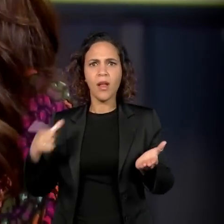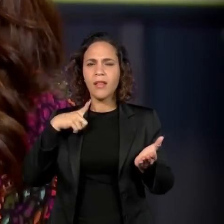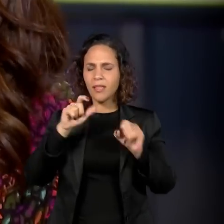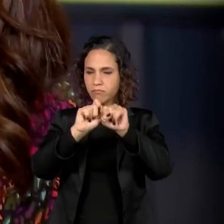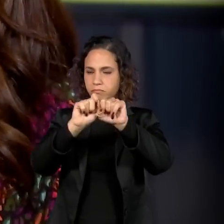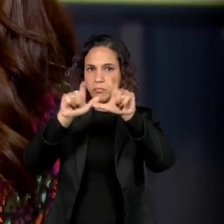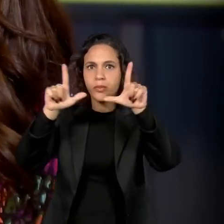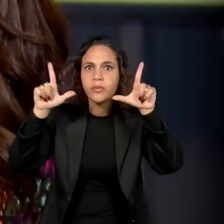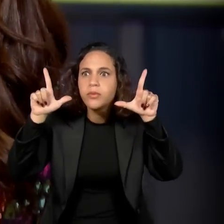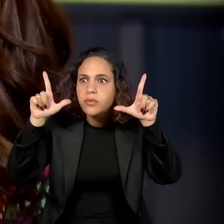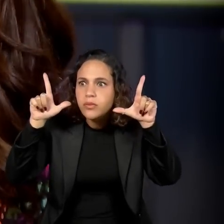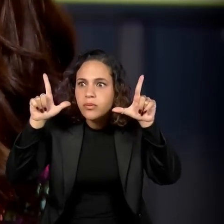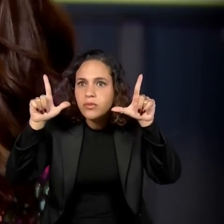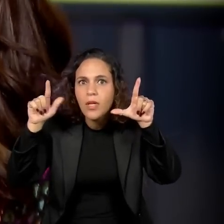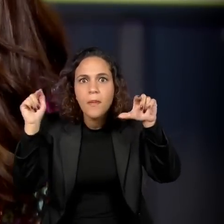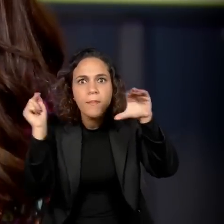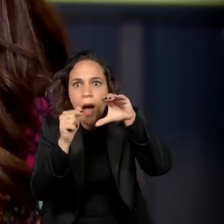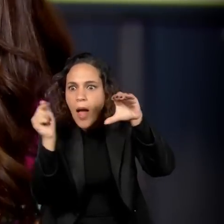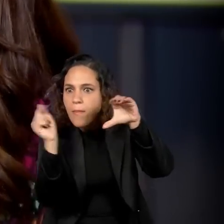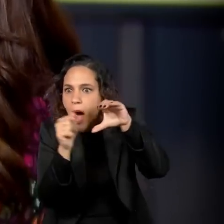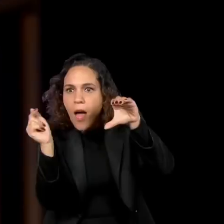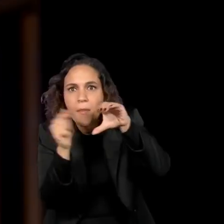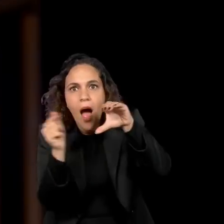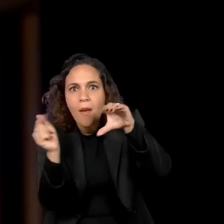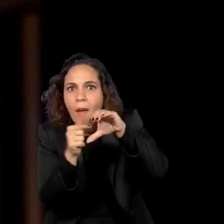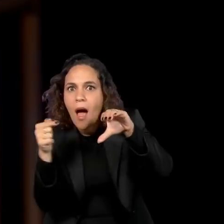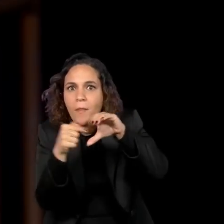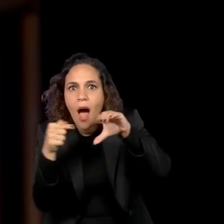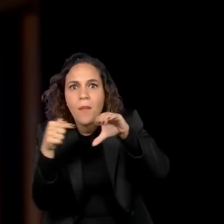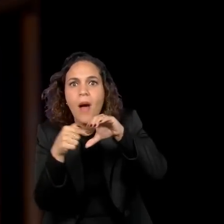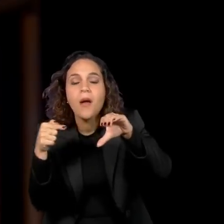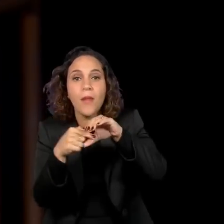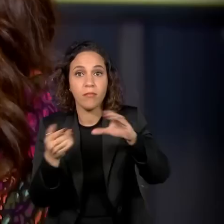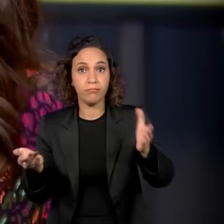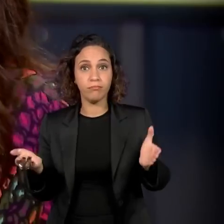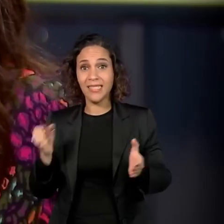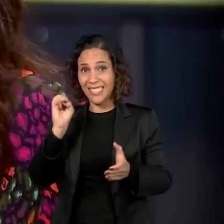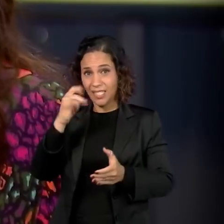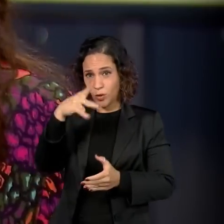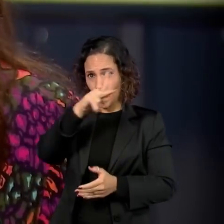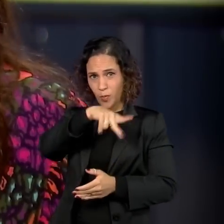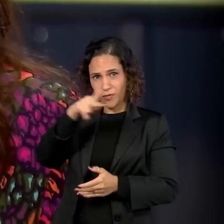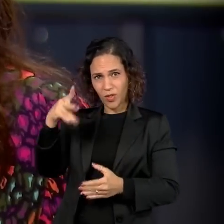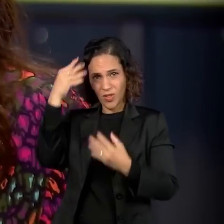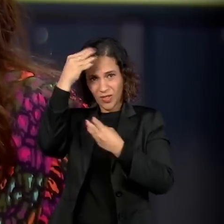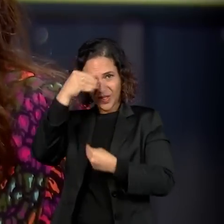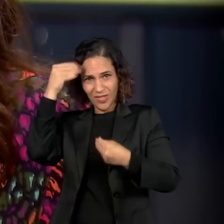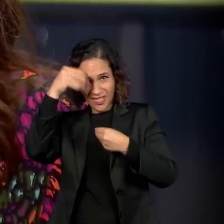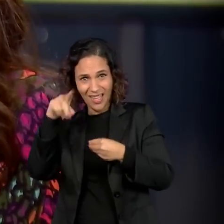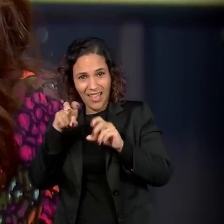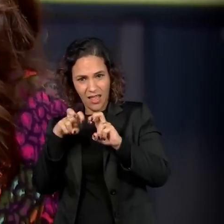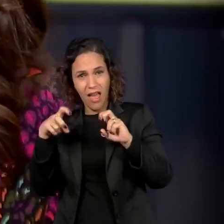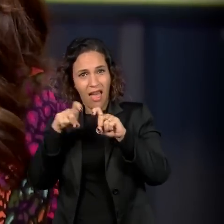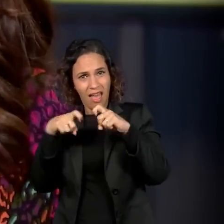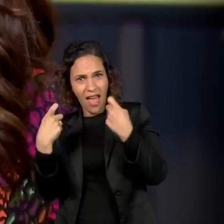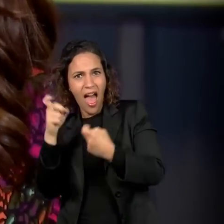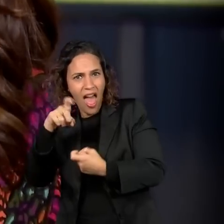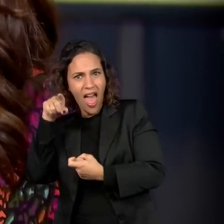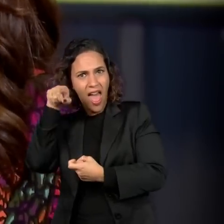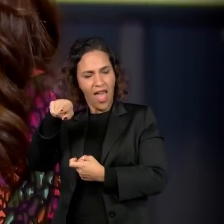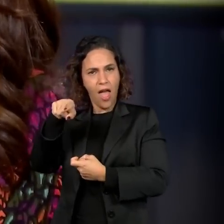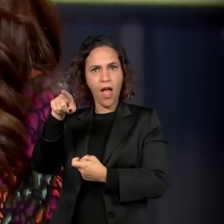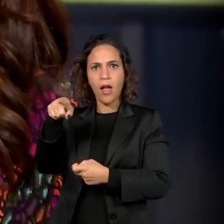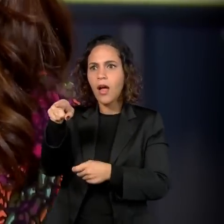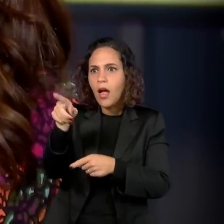definition, no close do genital entrando e saindo. Se a tua professora de sexualidade vai ser a pornografia, você vai ter